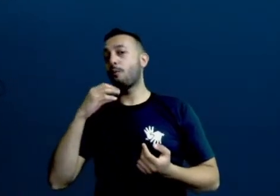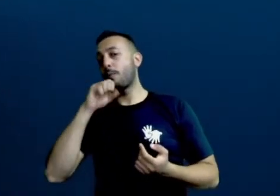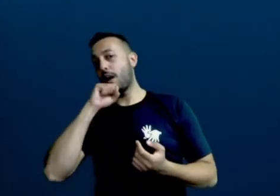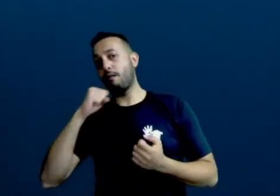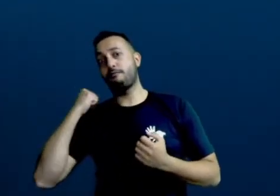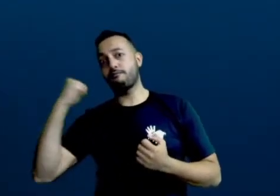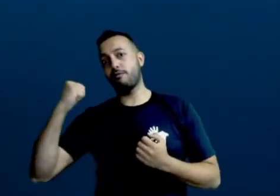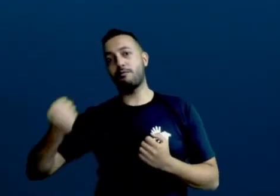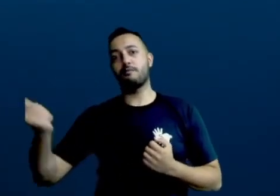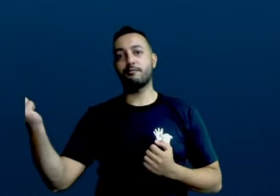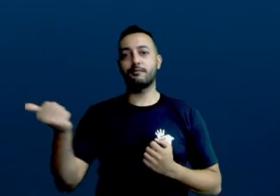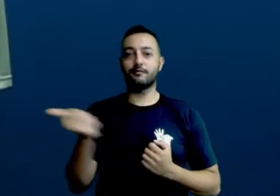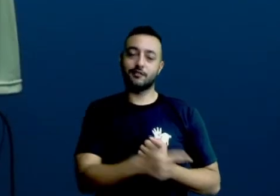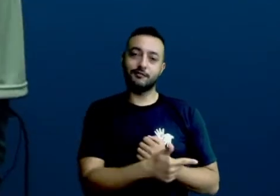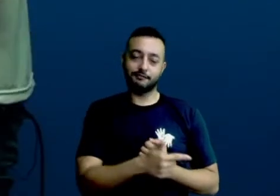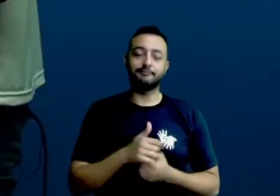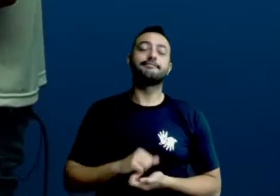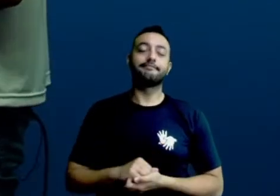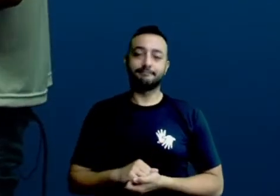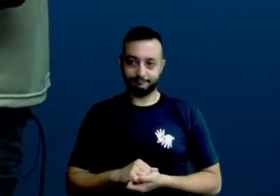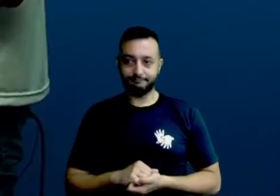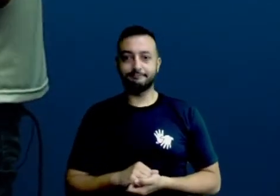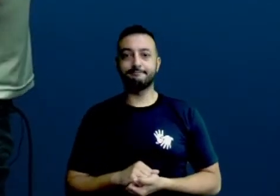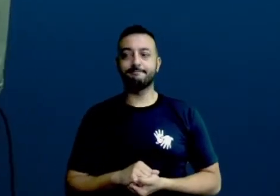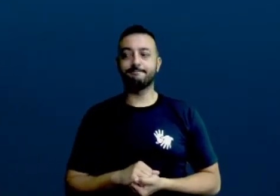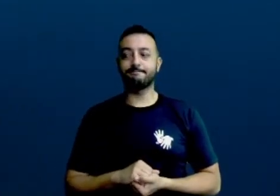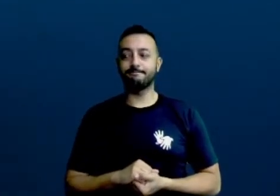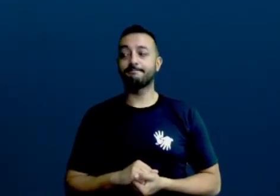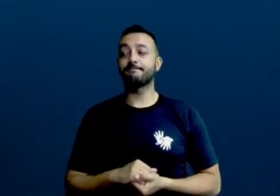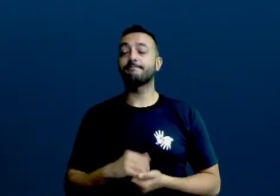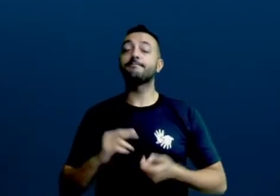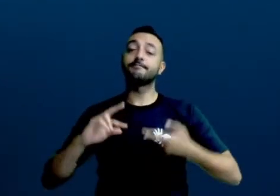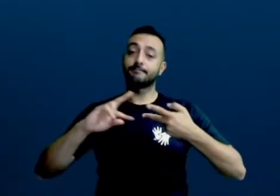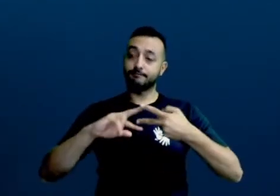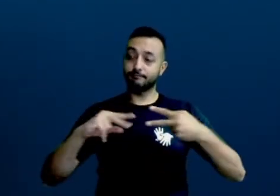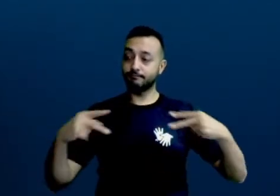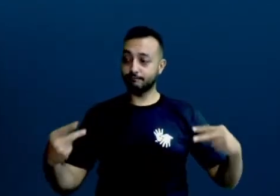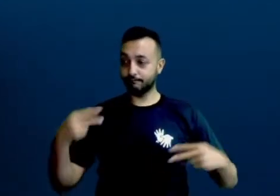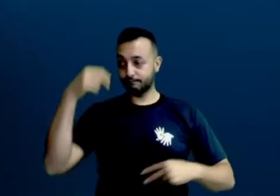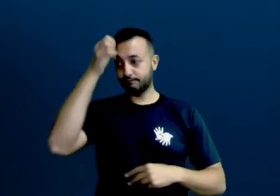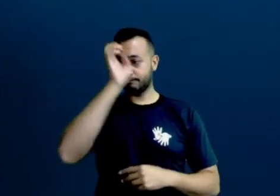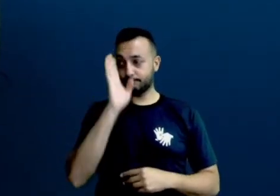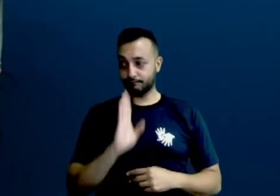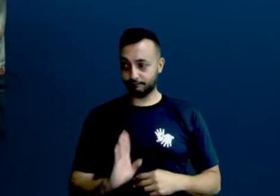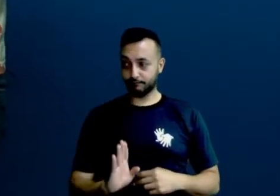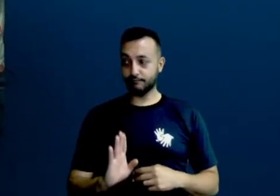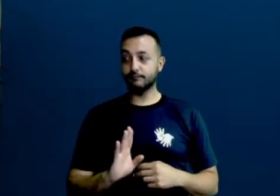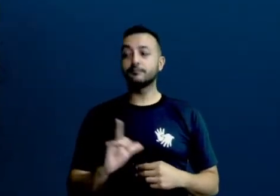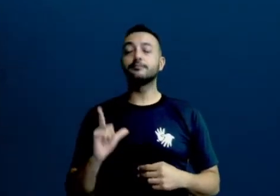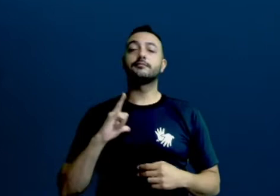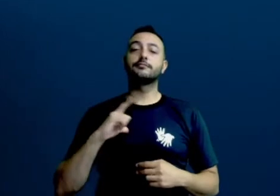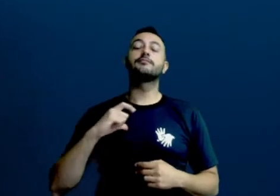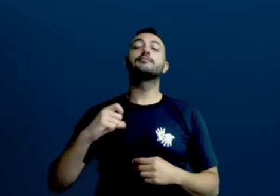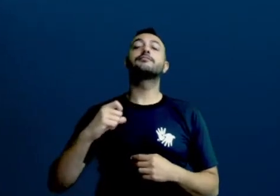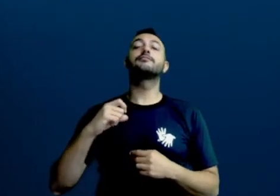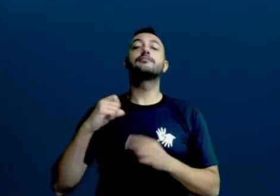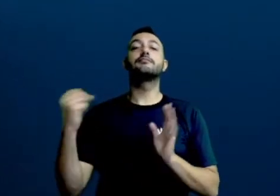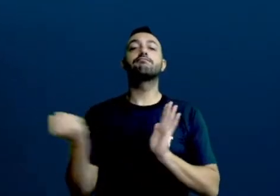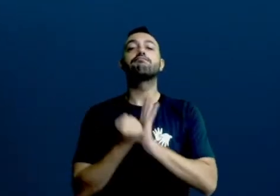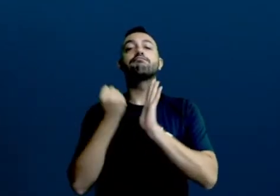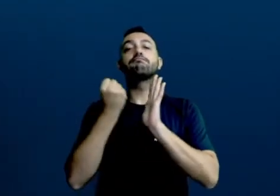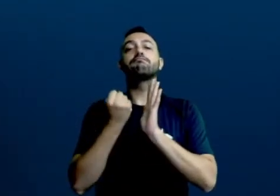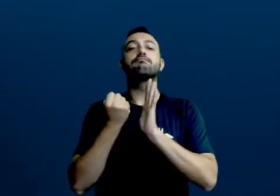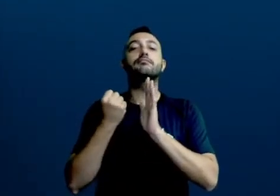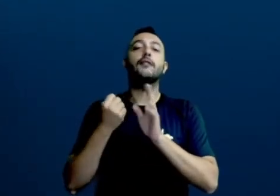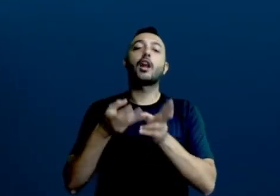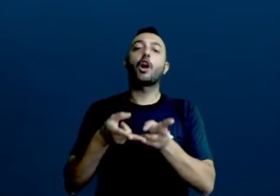lá que você herdou do pai tá certo o DNA dos brasileiros carrega marcas da